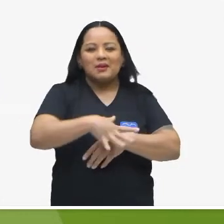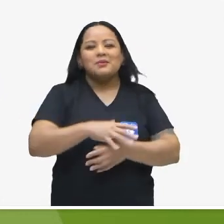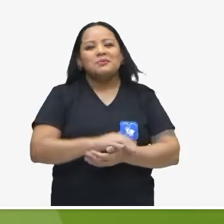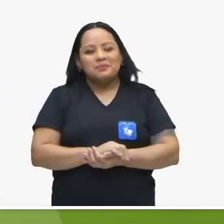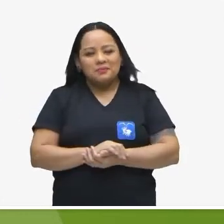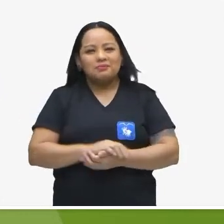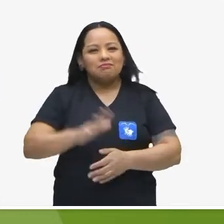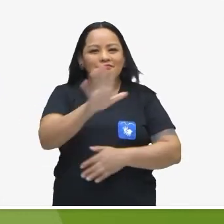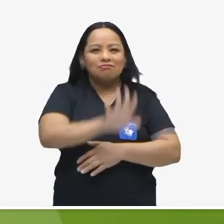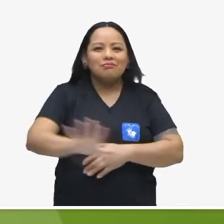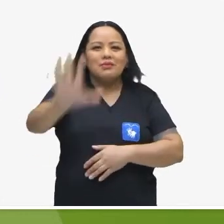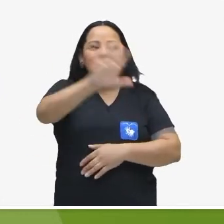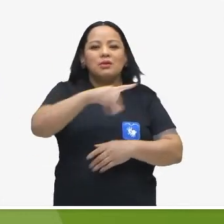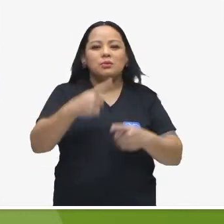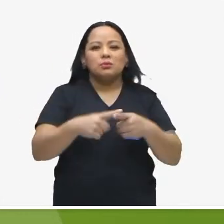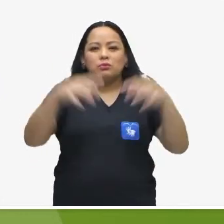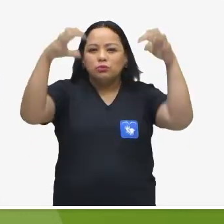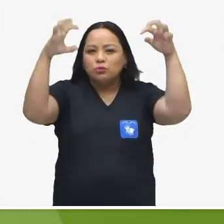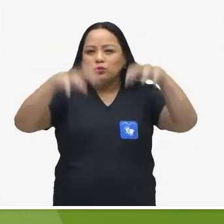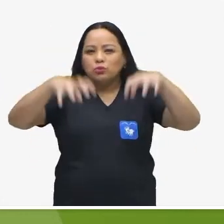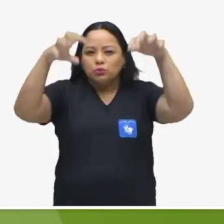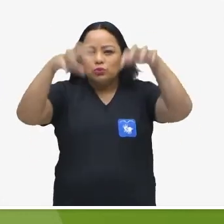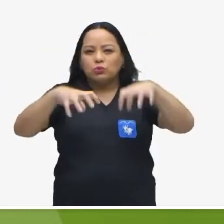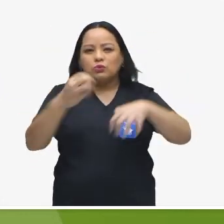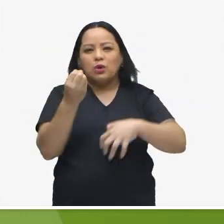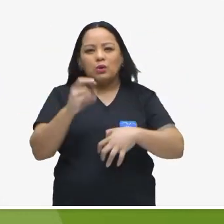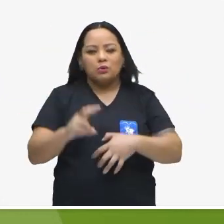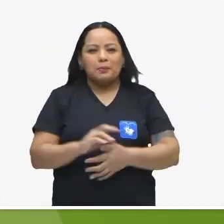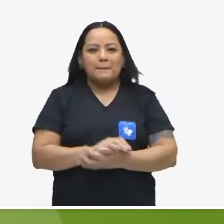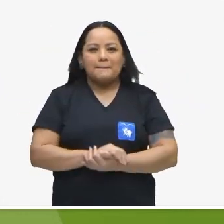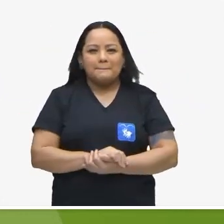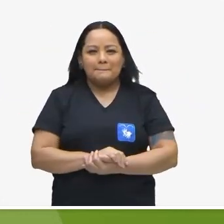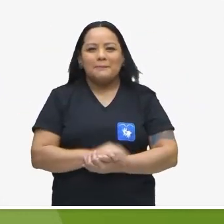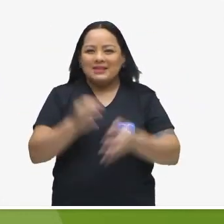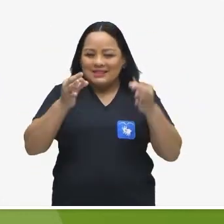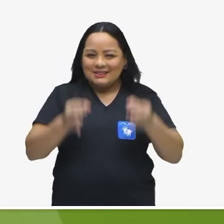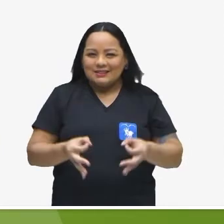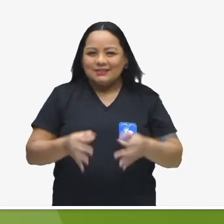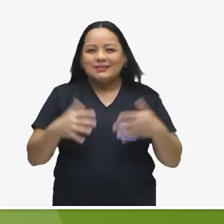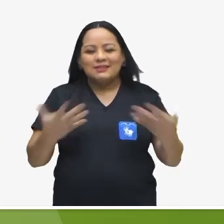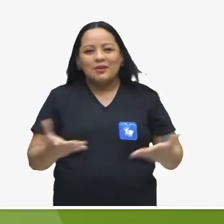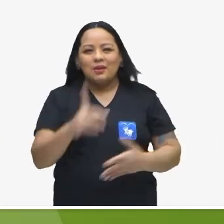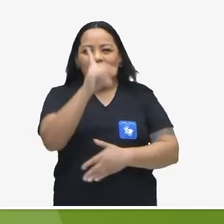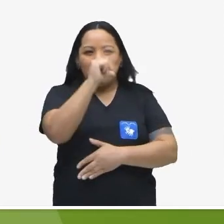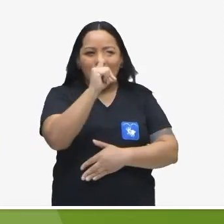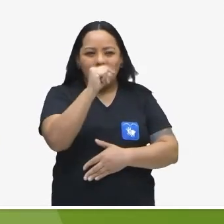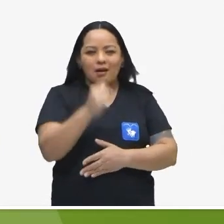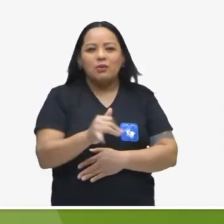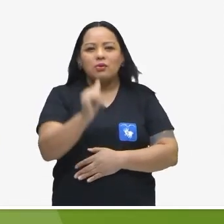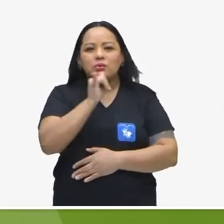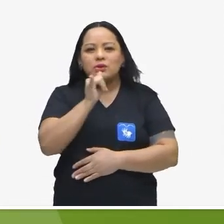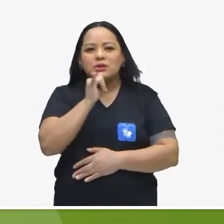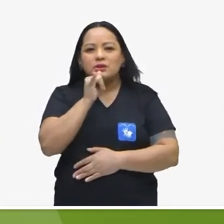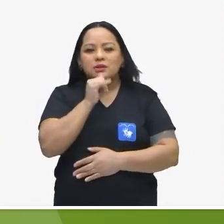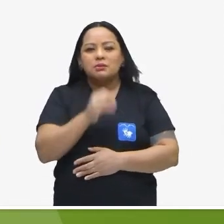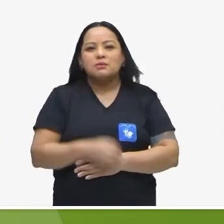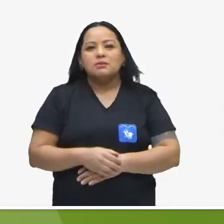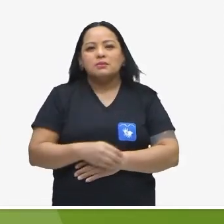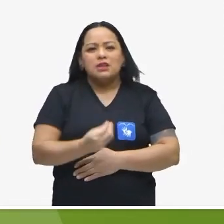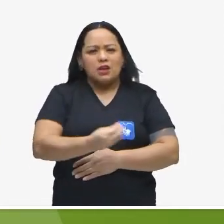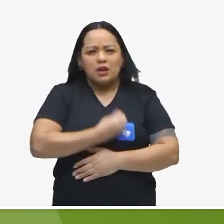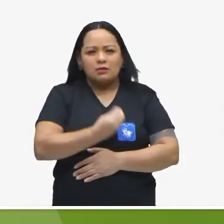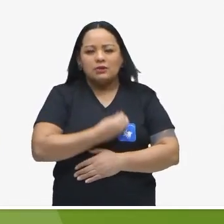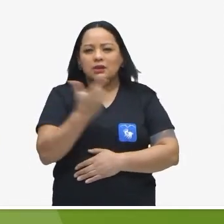em geral, por meio das chuvas ou precipitação, certo? Então, a água é um exemplo de fator